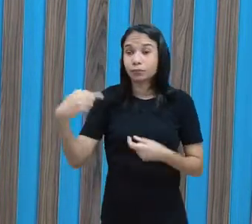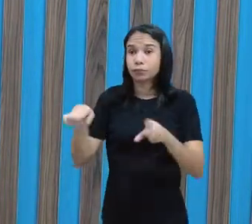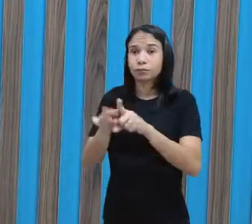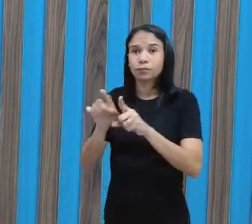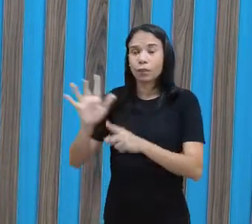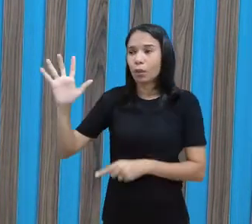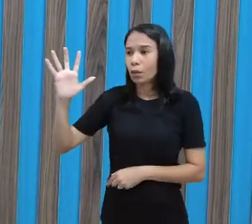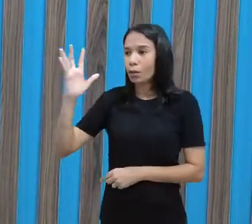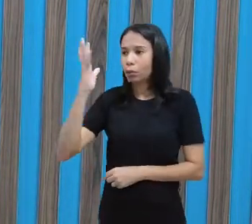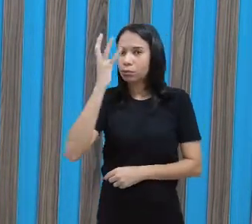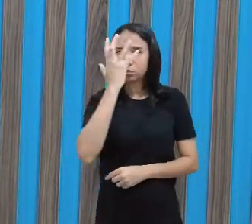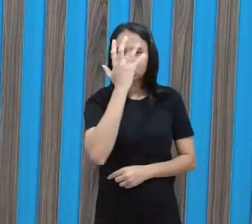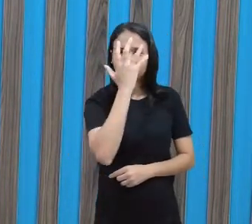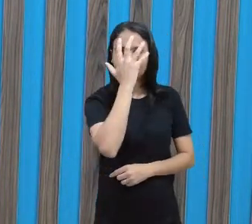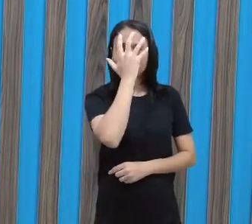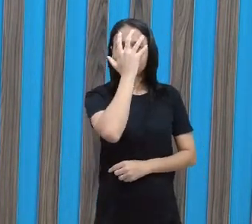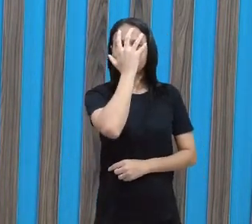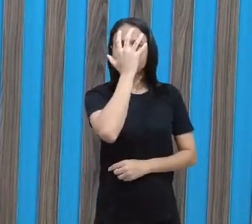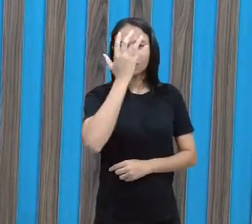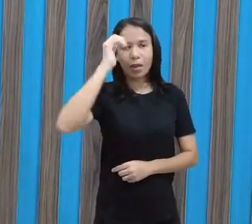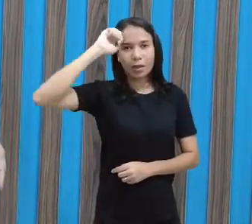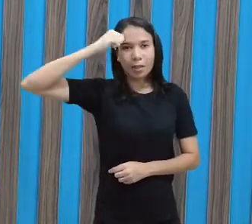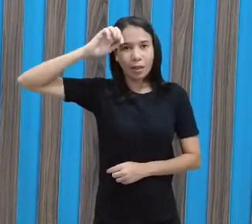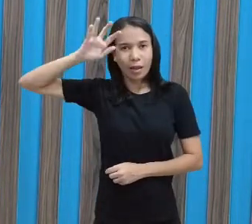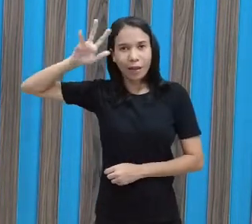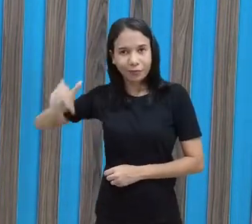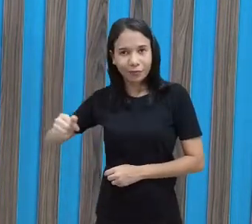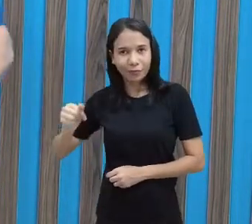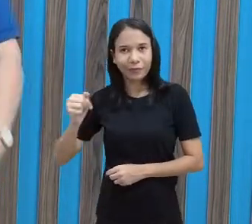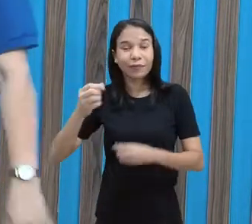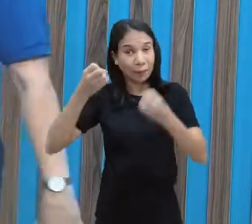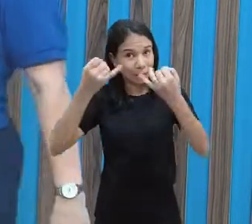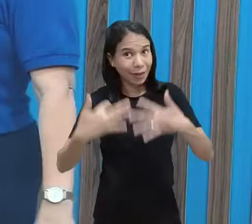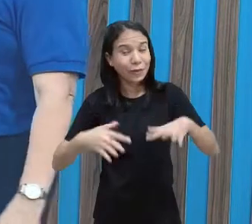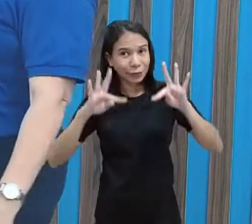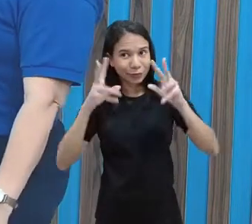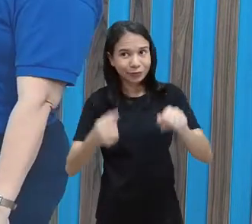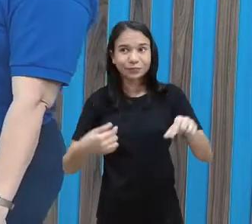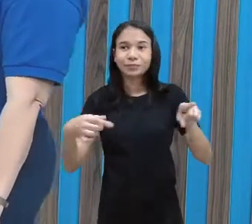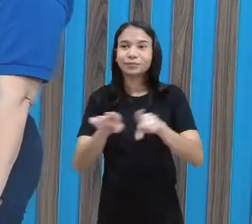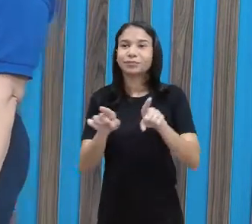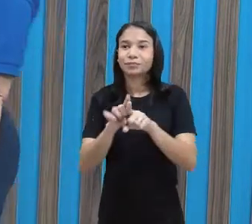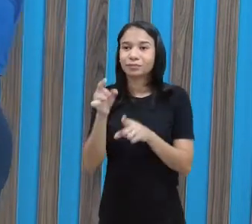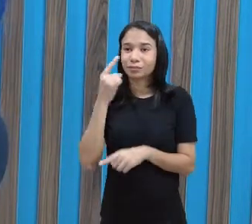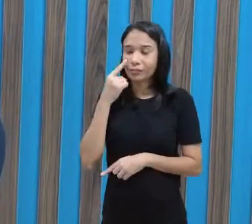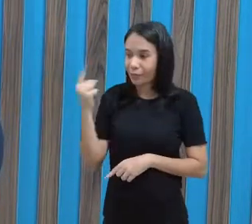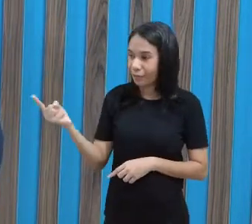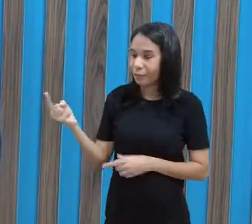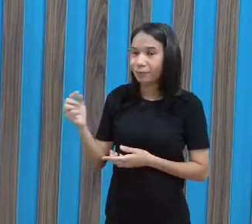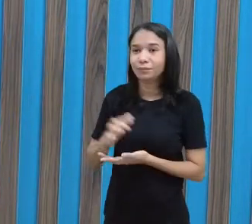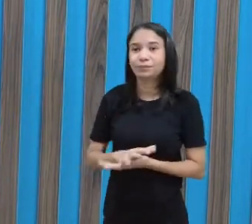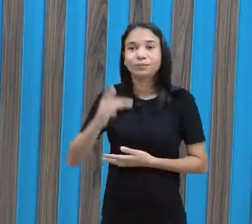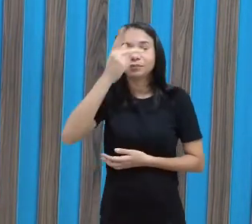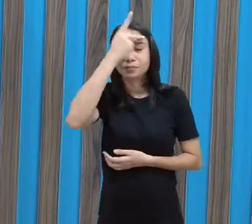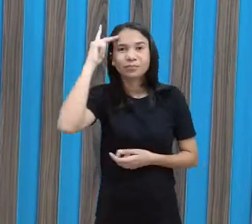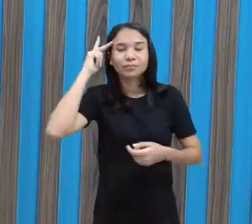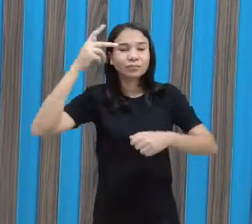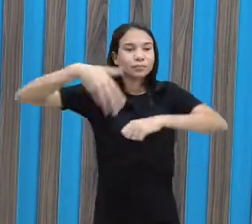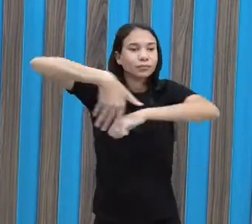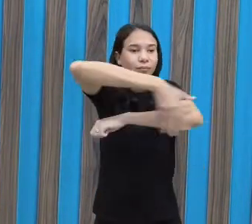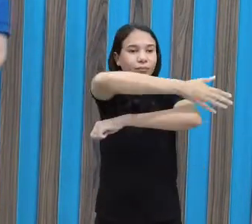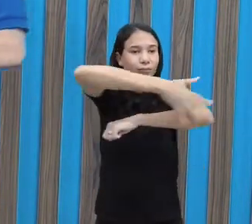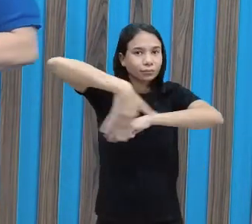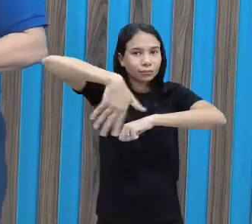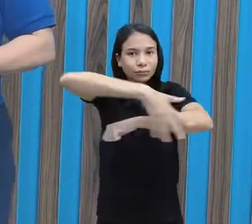vendo máscaras africanas, eu vou explicar tudo isso. E aqui, né, as pessoas na rua,